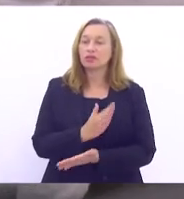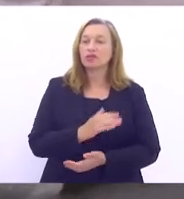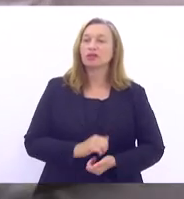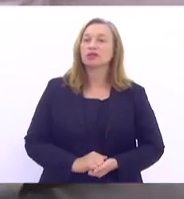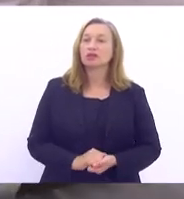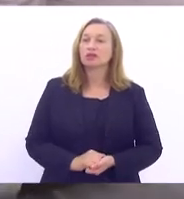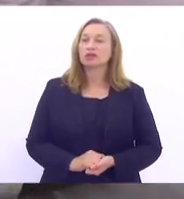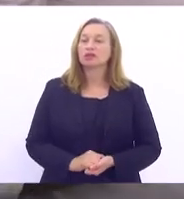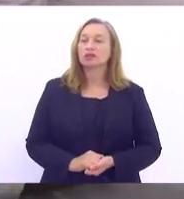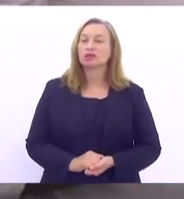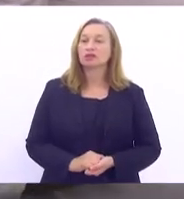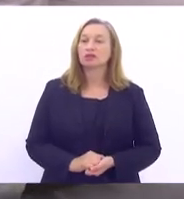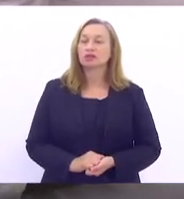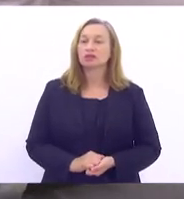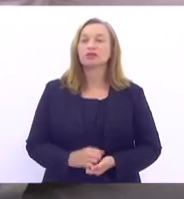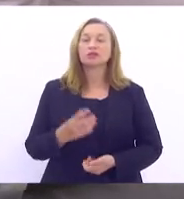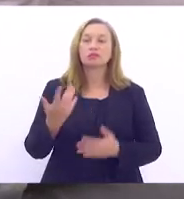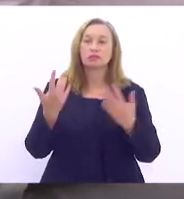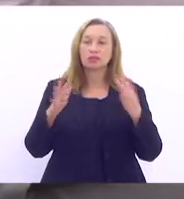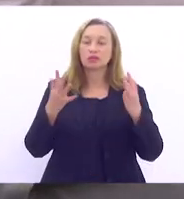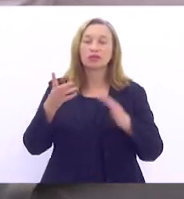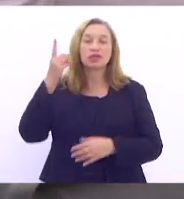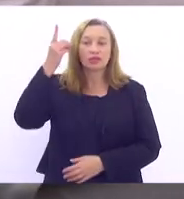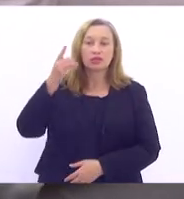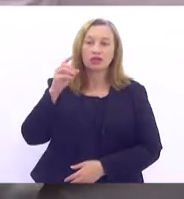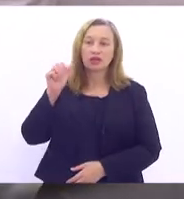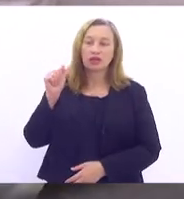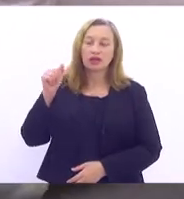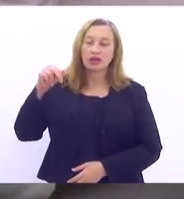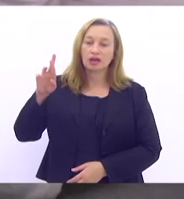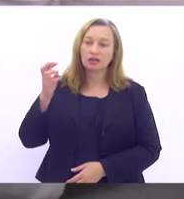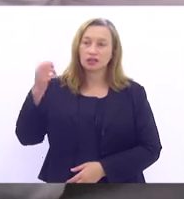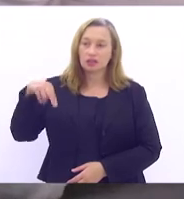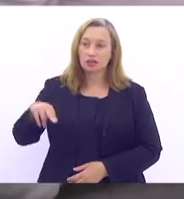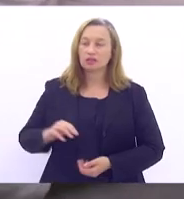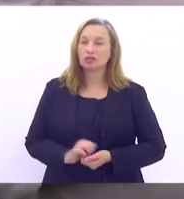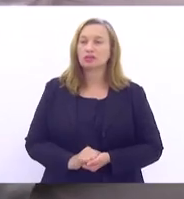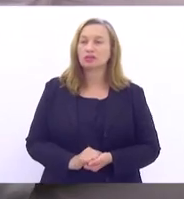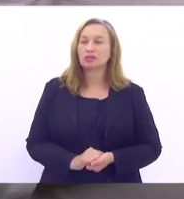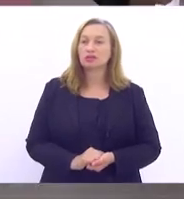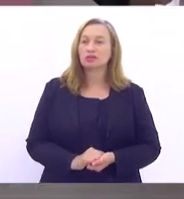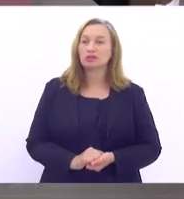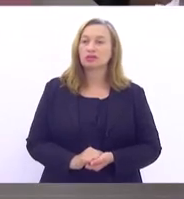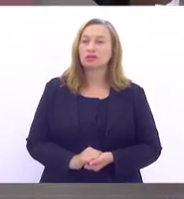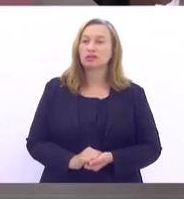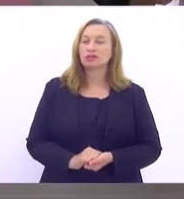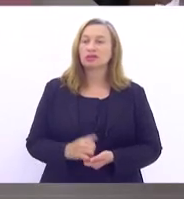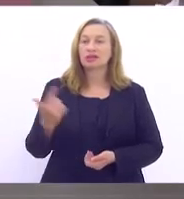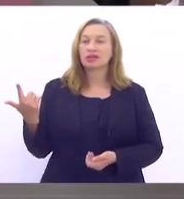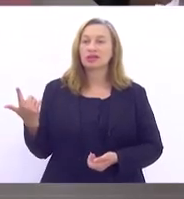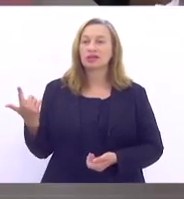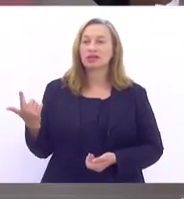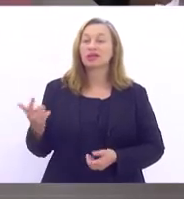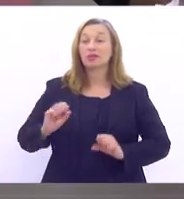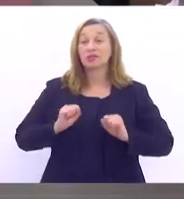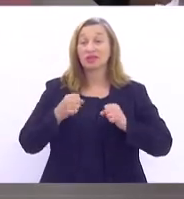Aprovado. Parabéns, deputado Anderson, pela defesa e pela cola.